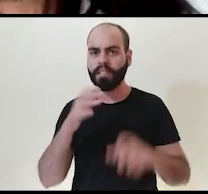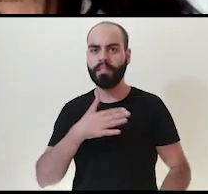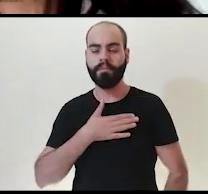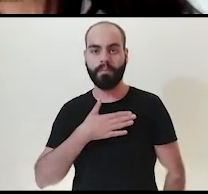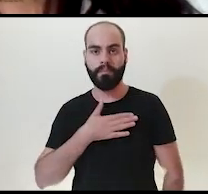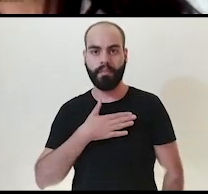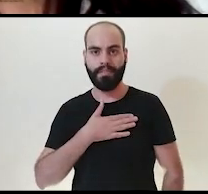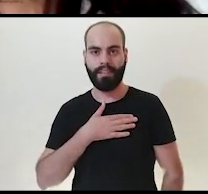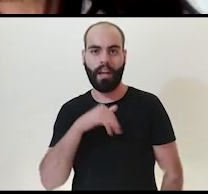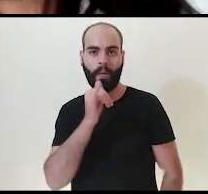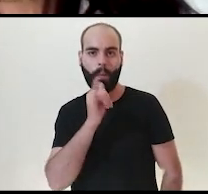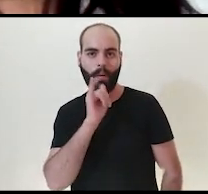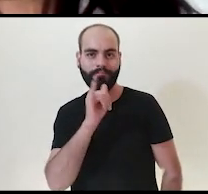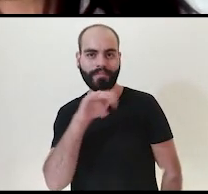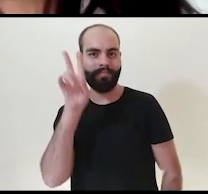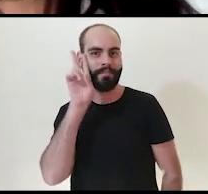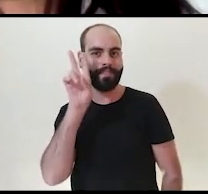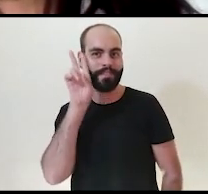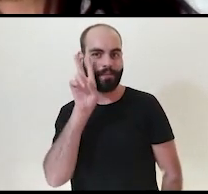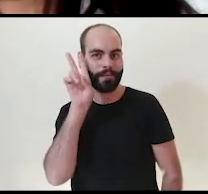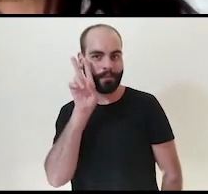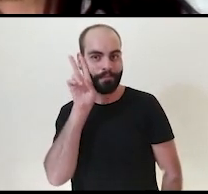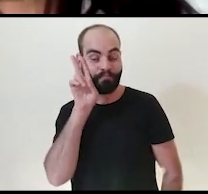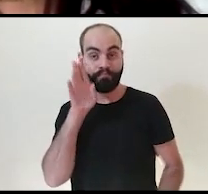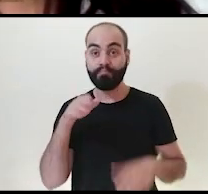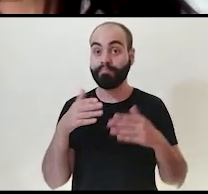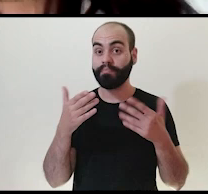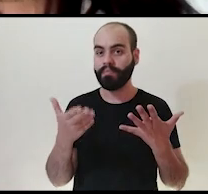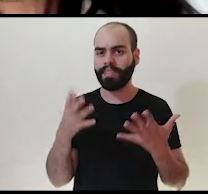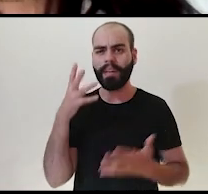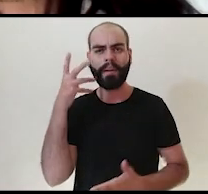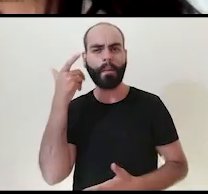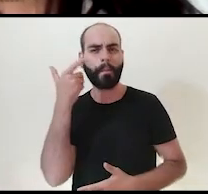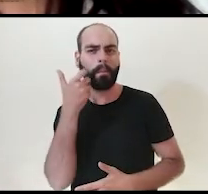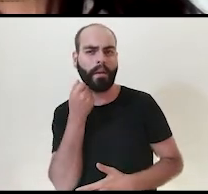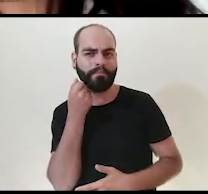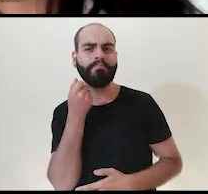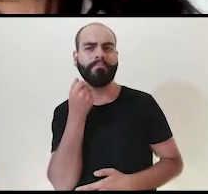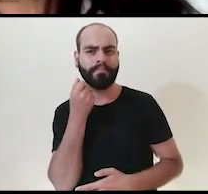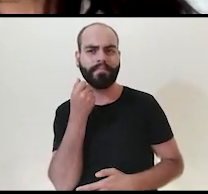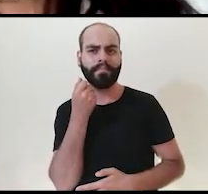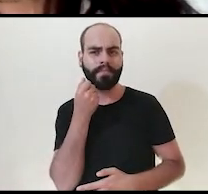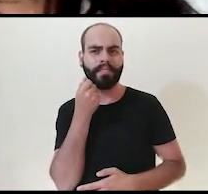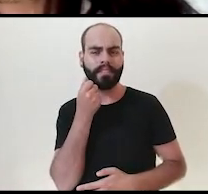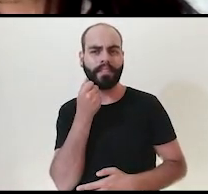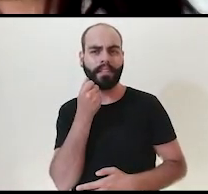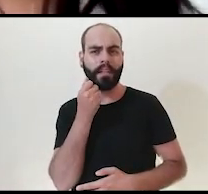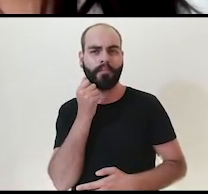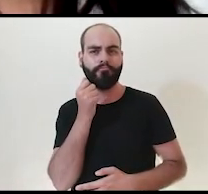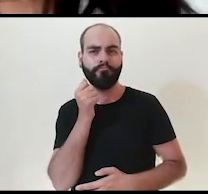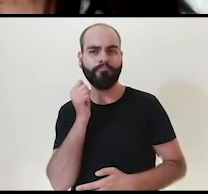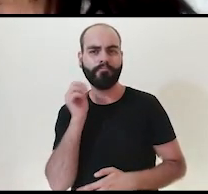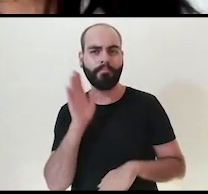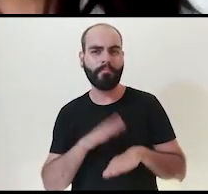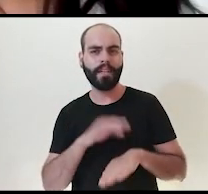é você contar uma história. Então, eu acho que esse tem que ser o seu ponto de partida quando